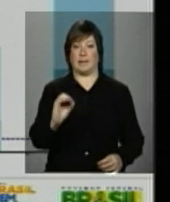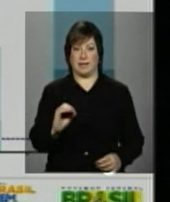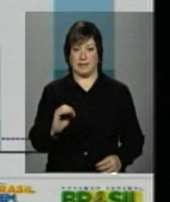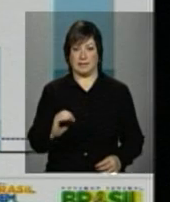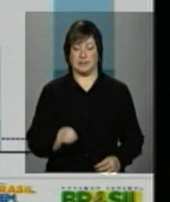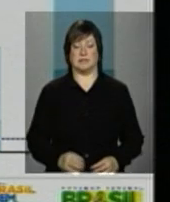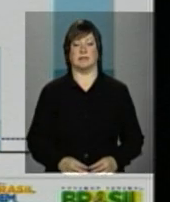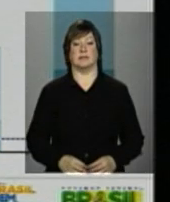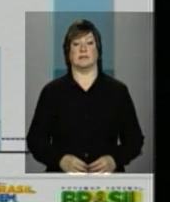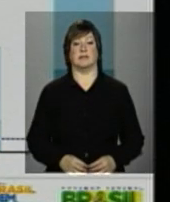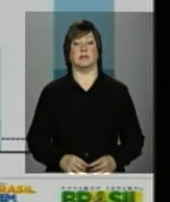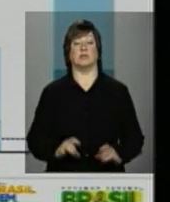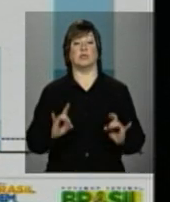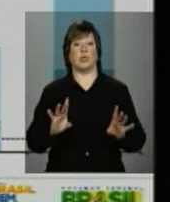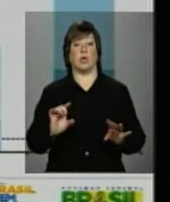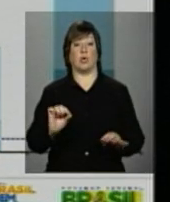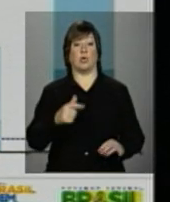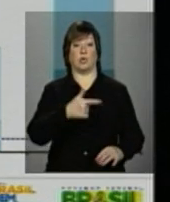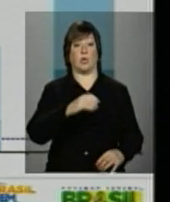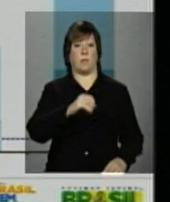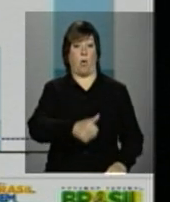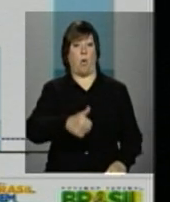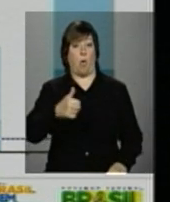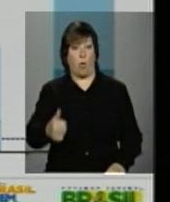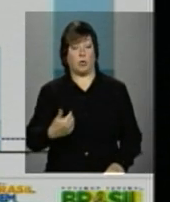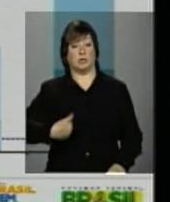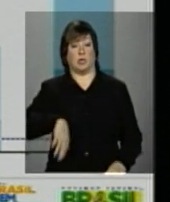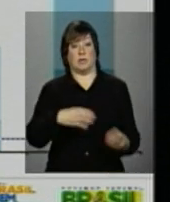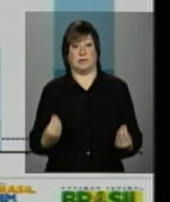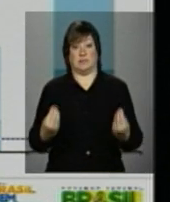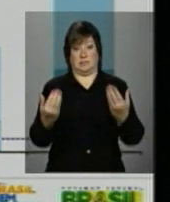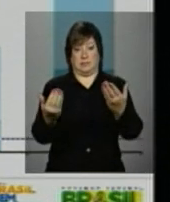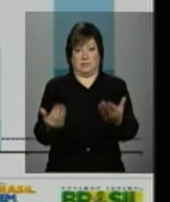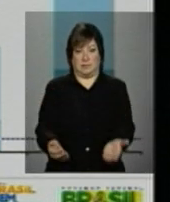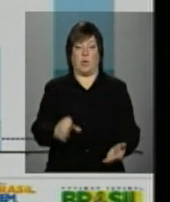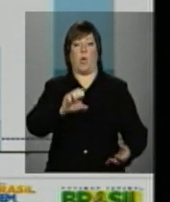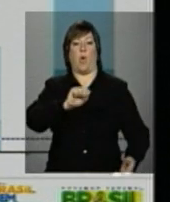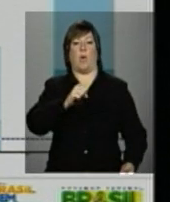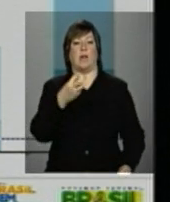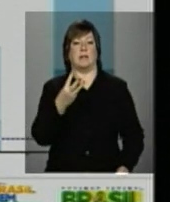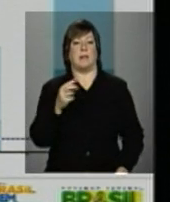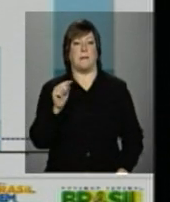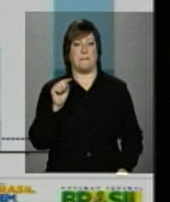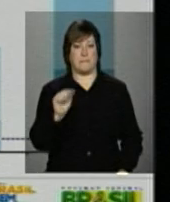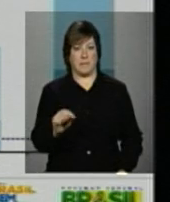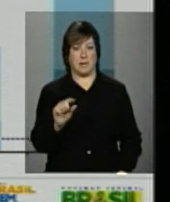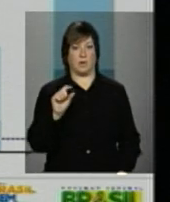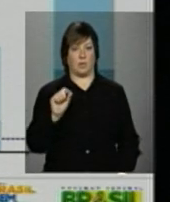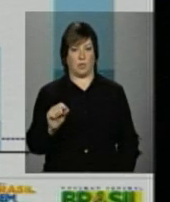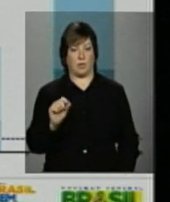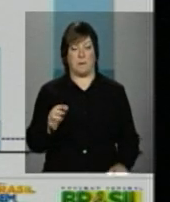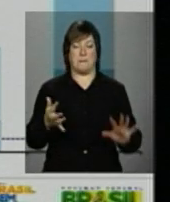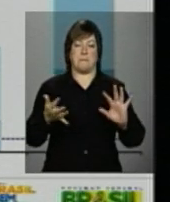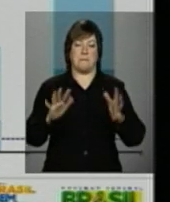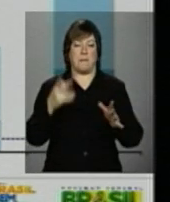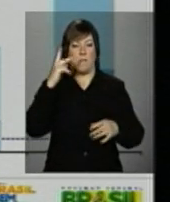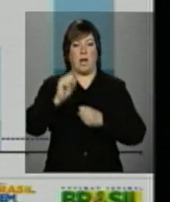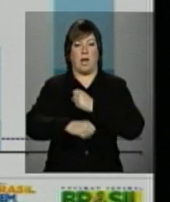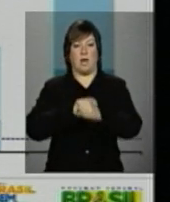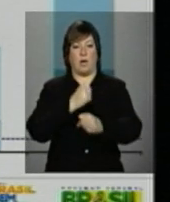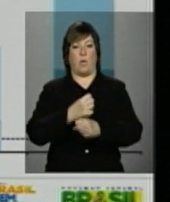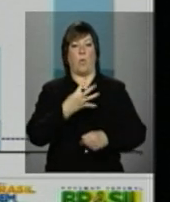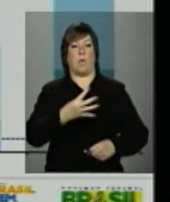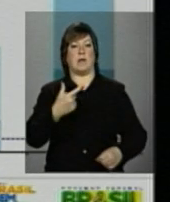certo só em 2011 nós entregamos 83.000 né a média anual era